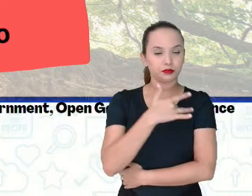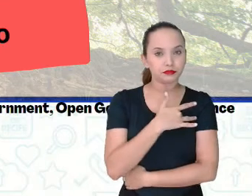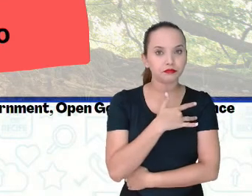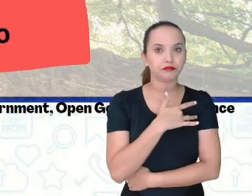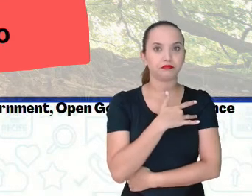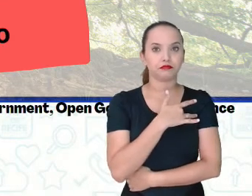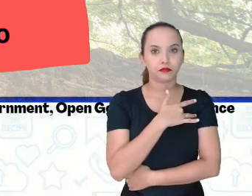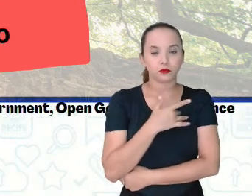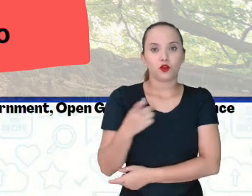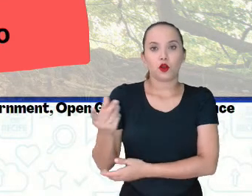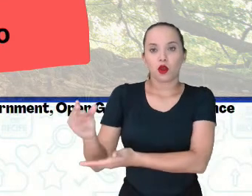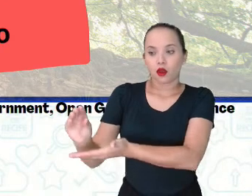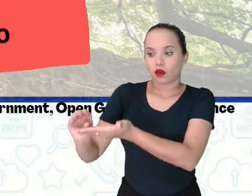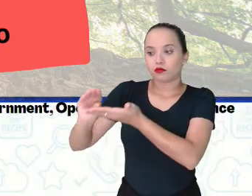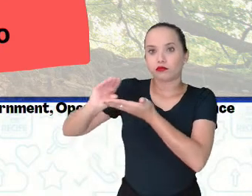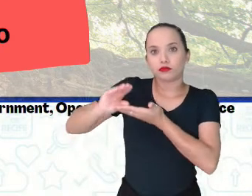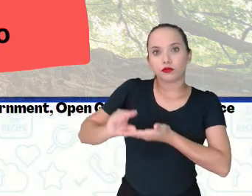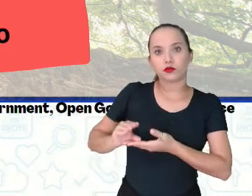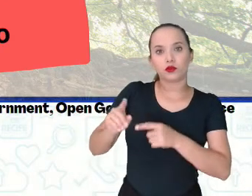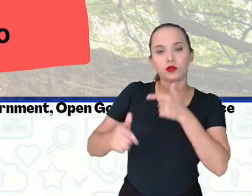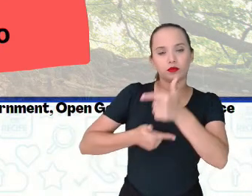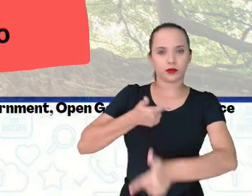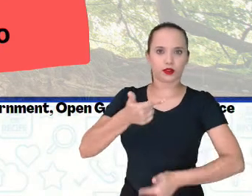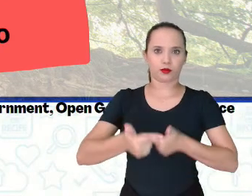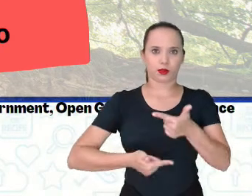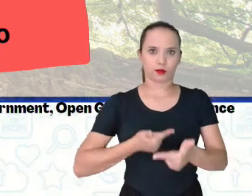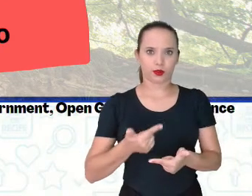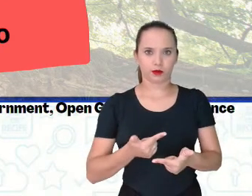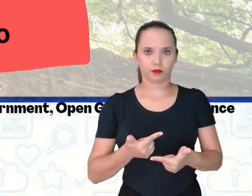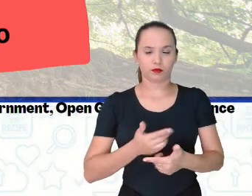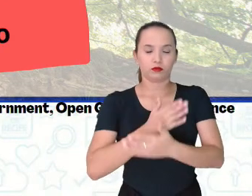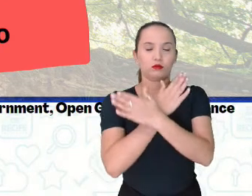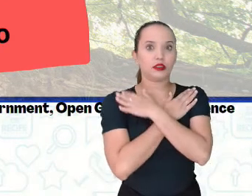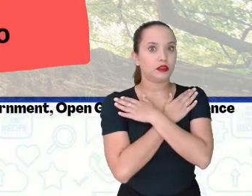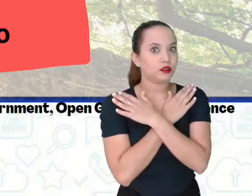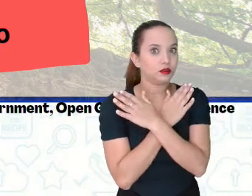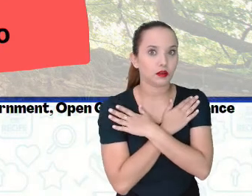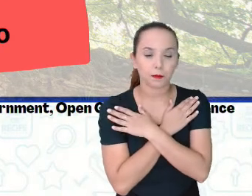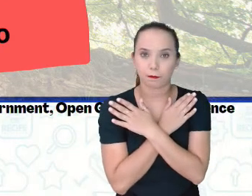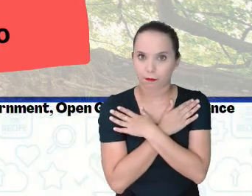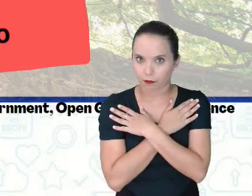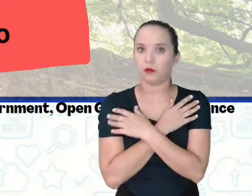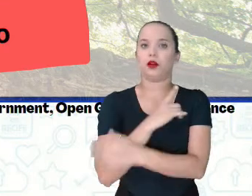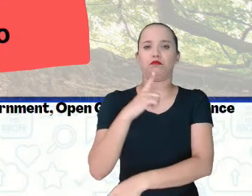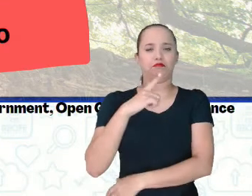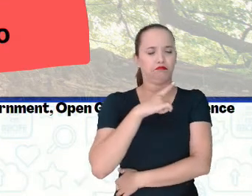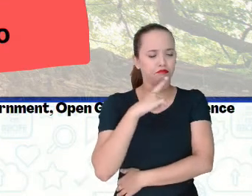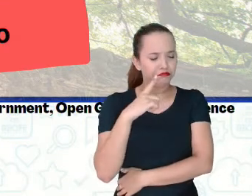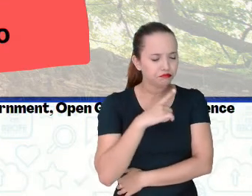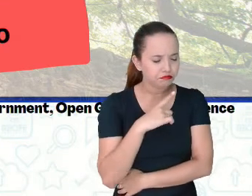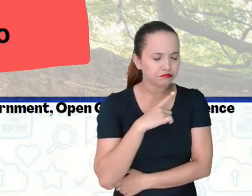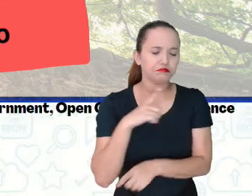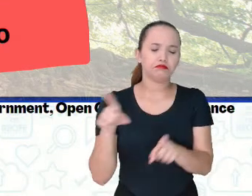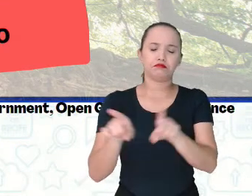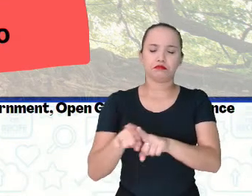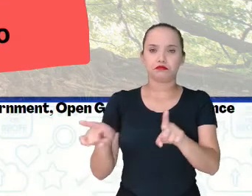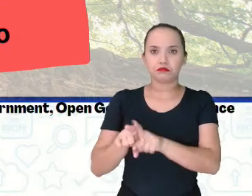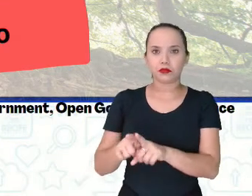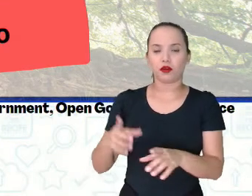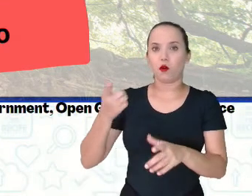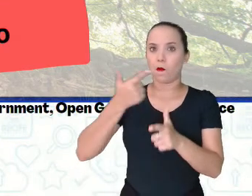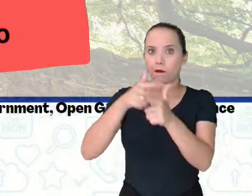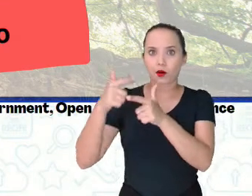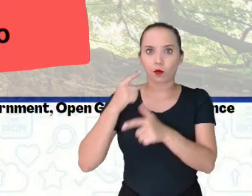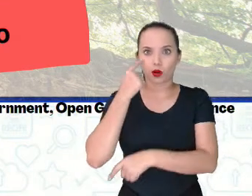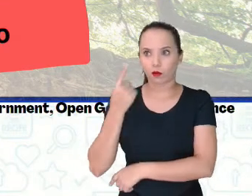aí. economia e trabalho. Desemprego está no meio disso, né? Dessas Sim, questões sim. aí. Porque aí, por exemplo, a gente